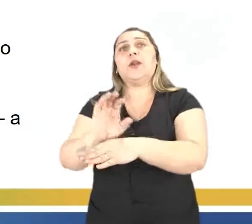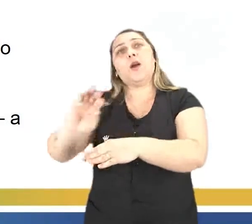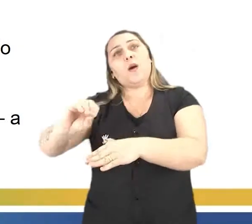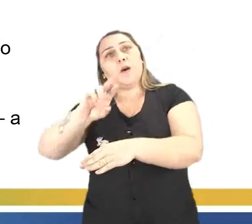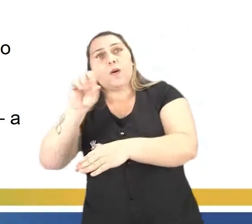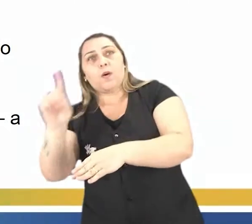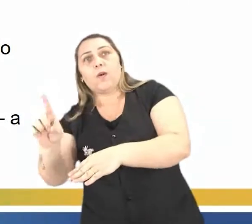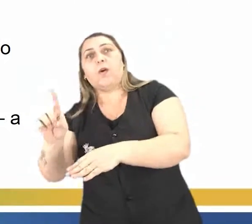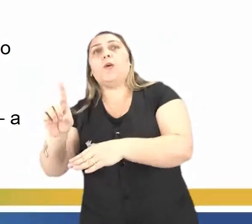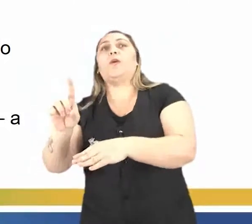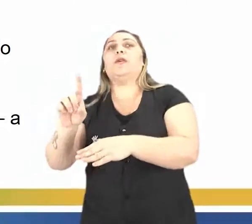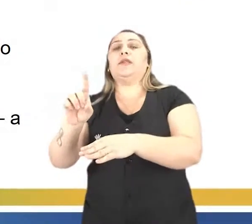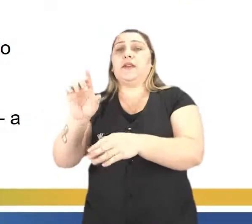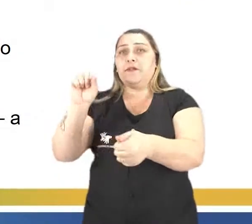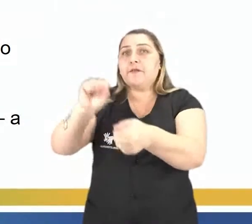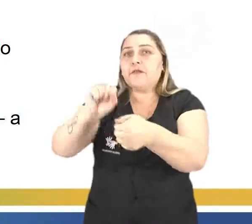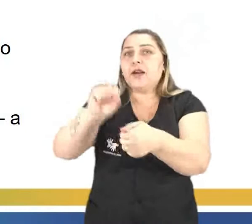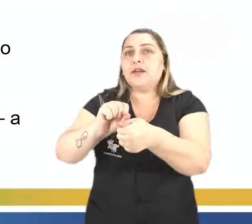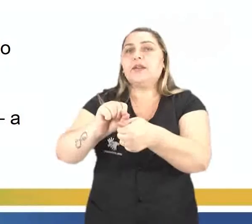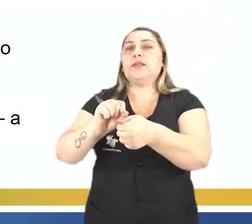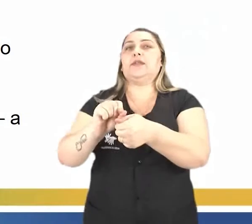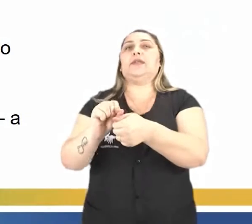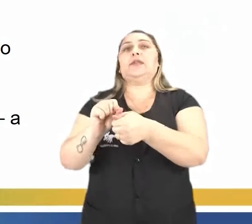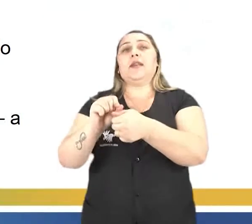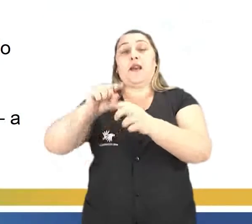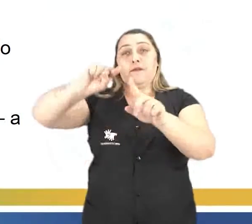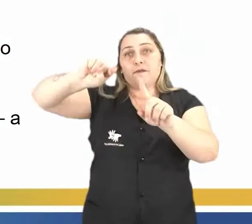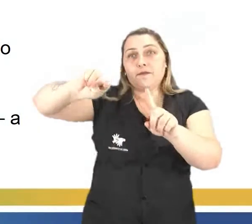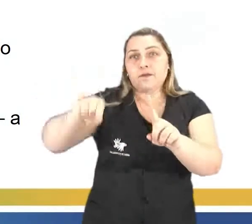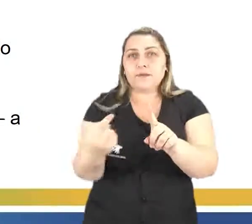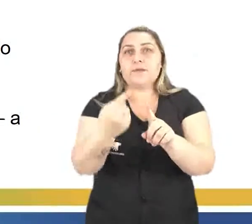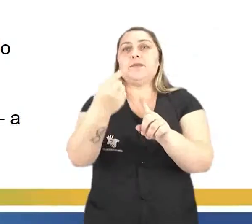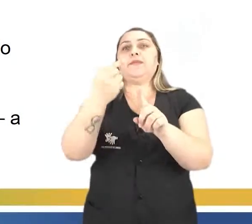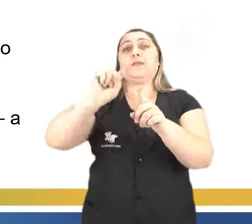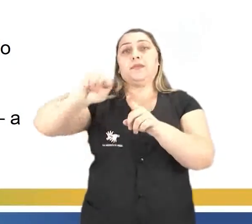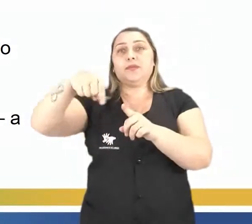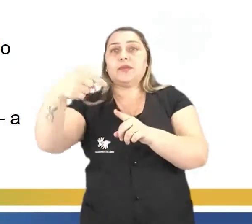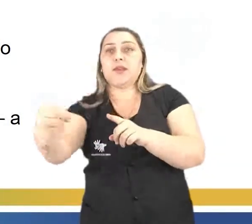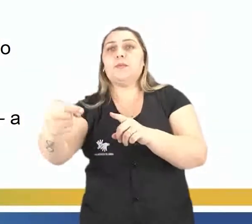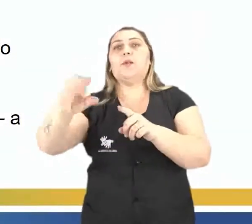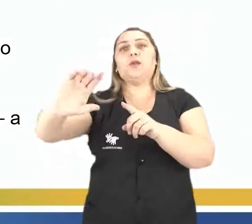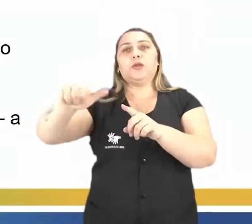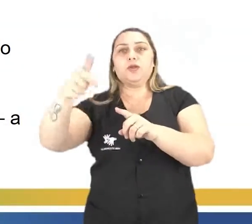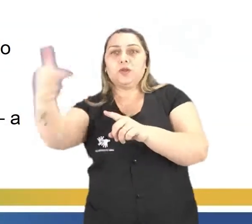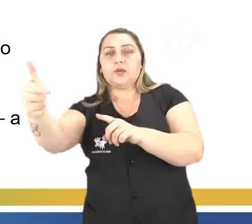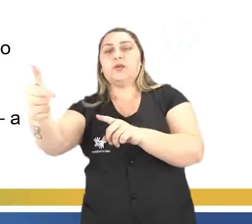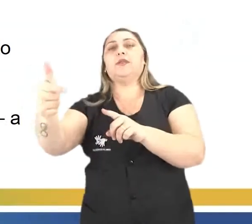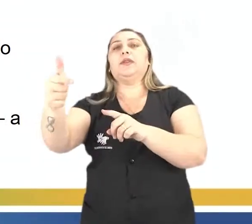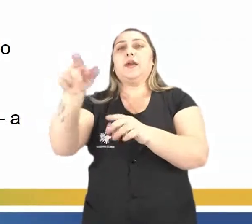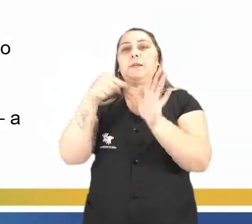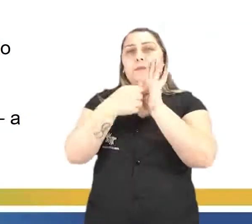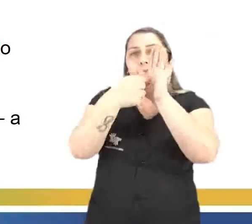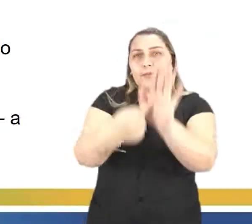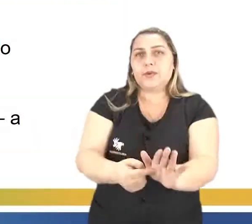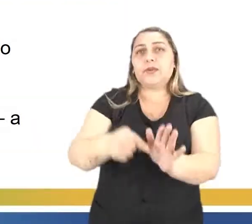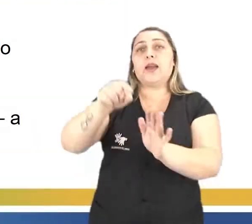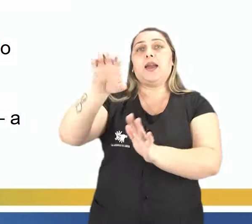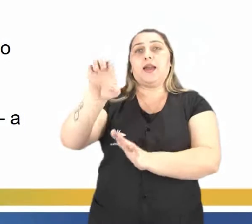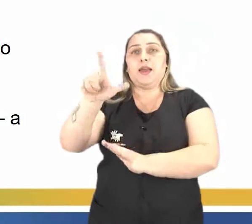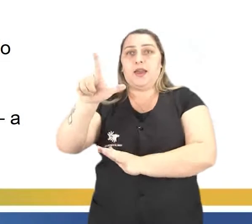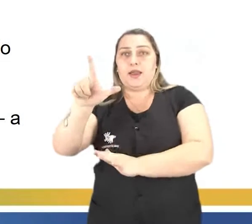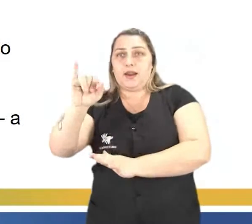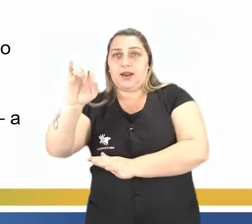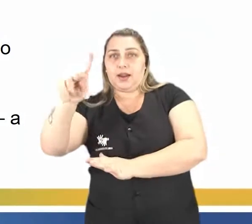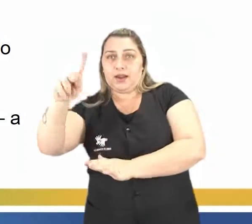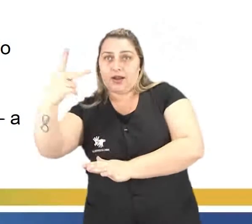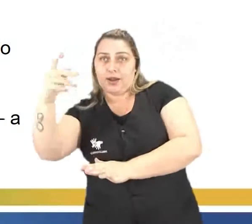outras, toma iniciativa. Então, a vírgula aqui depois de outras está indicando que a elipse da